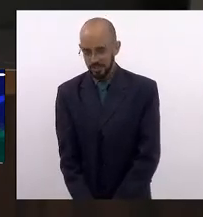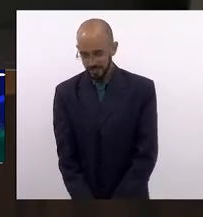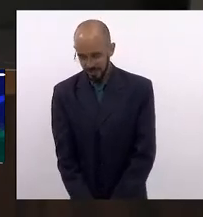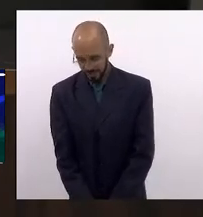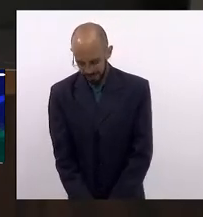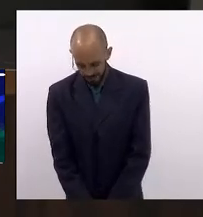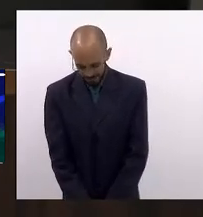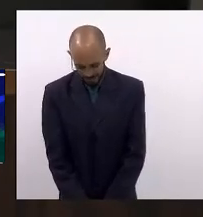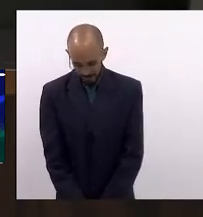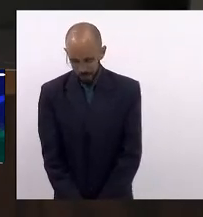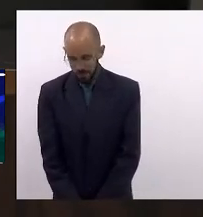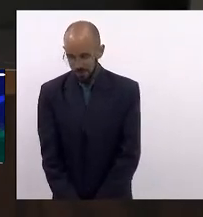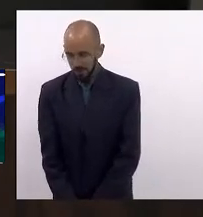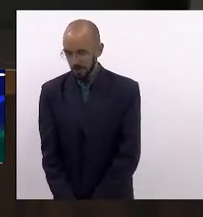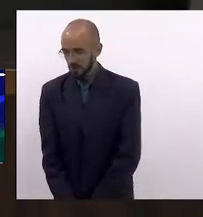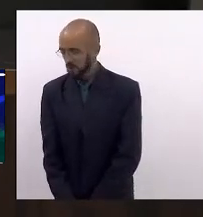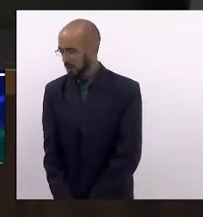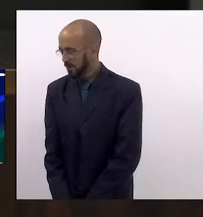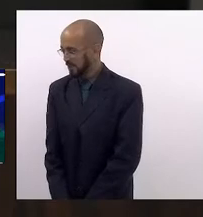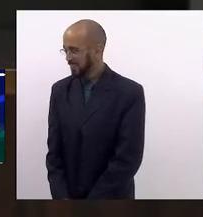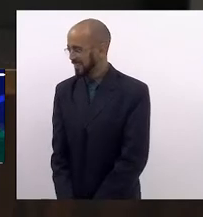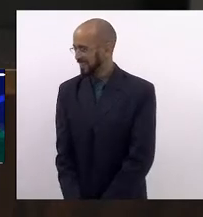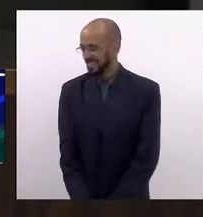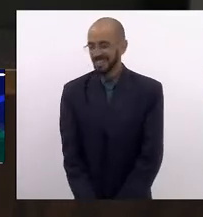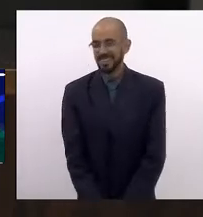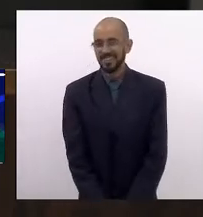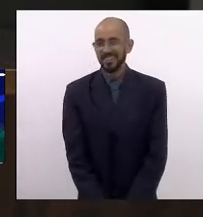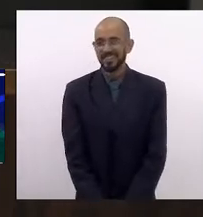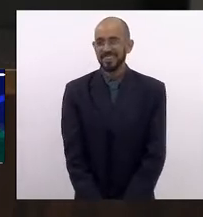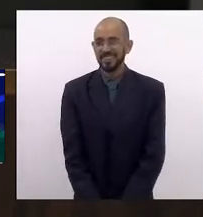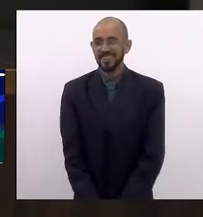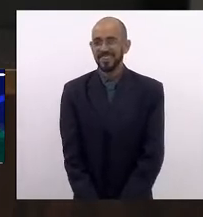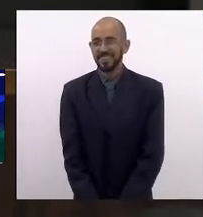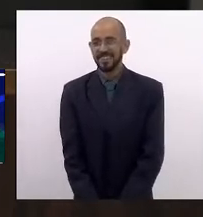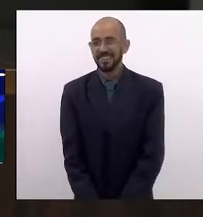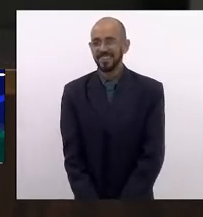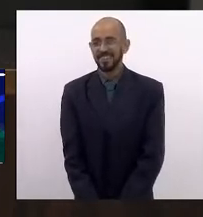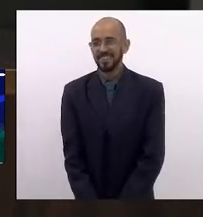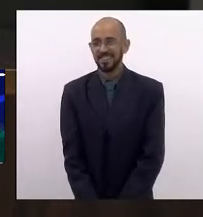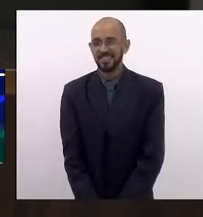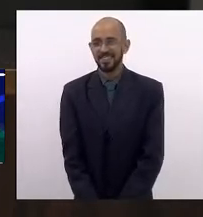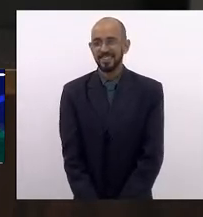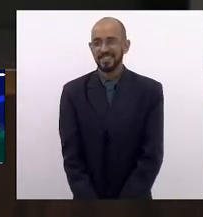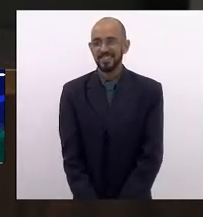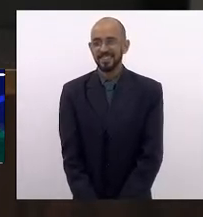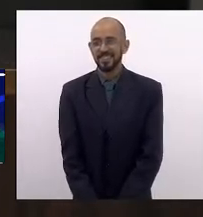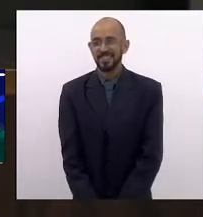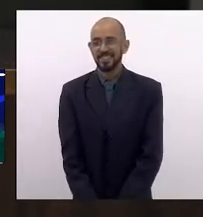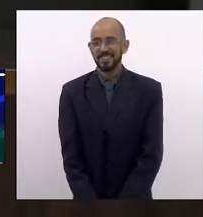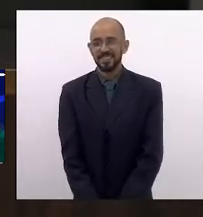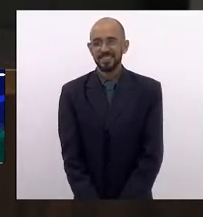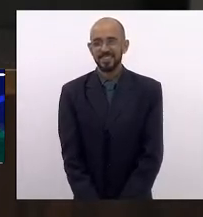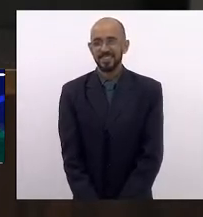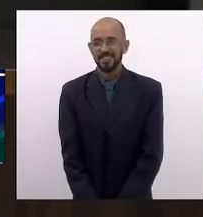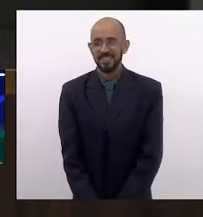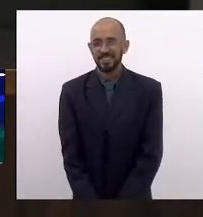é amar e mudar as coisas me interessa mais nos interessa Norte